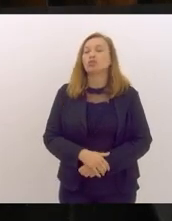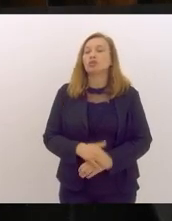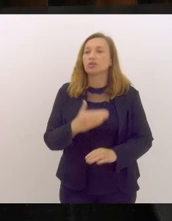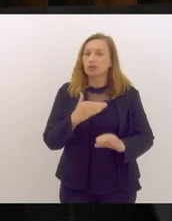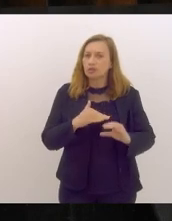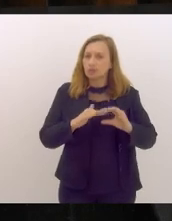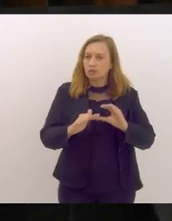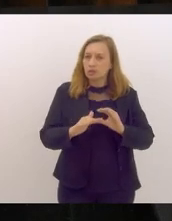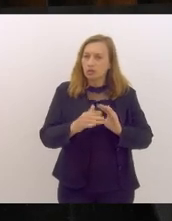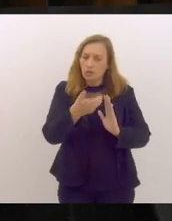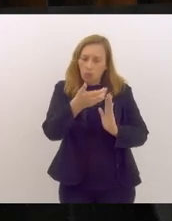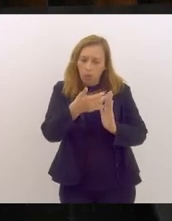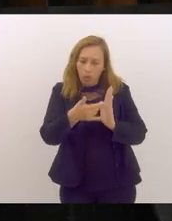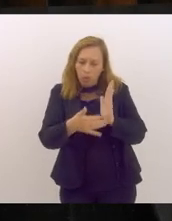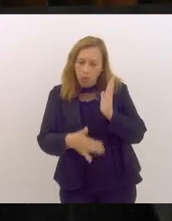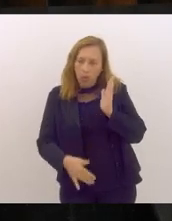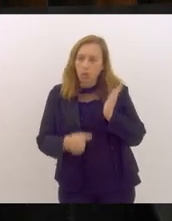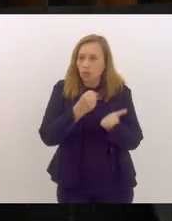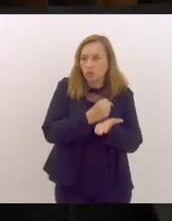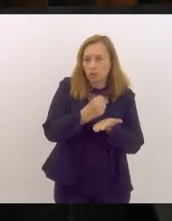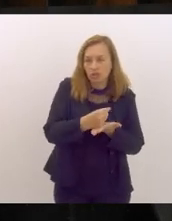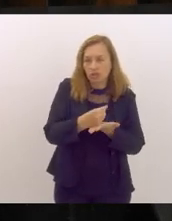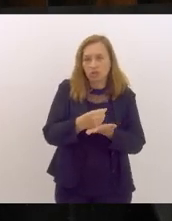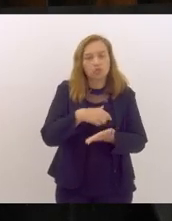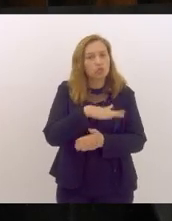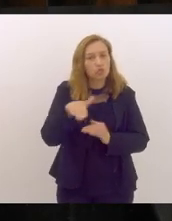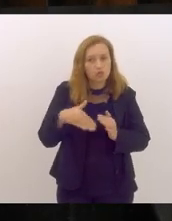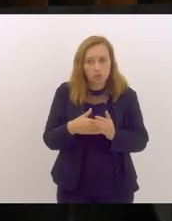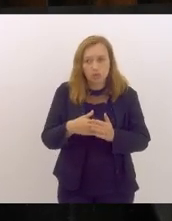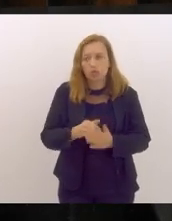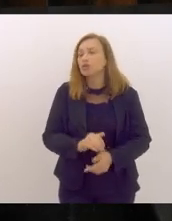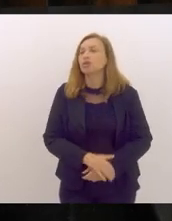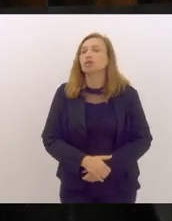listamos todos os contratos. E